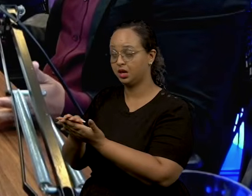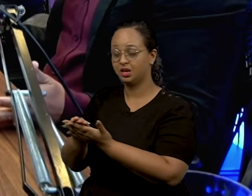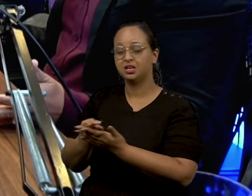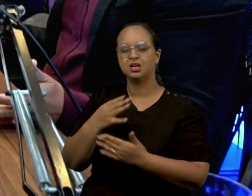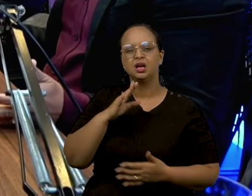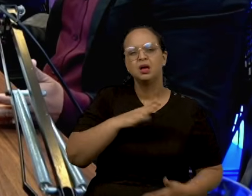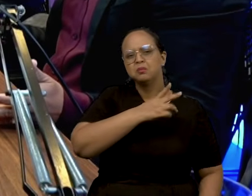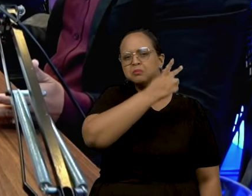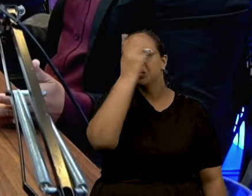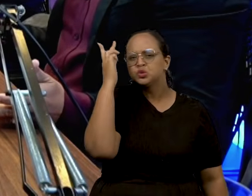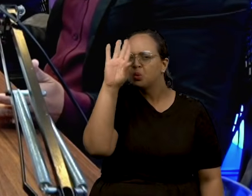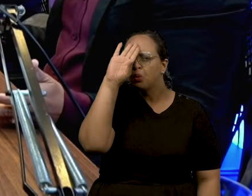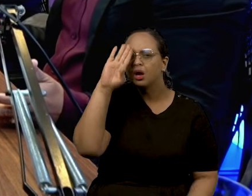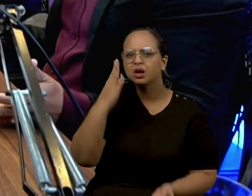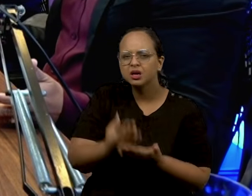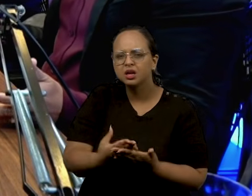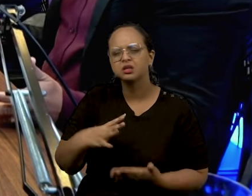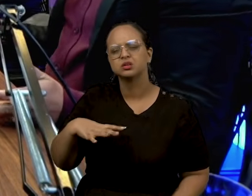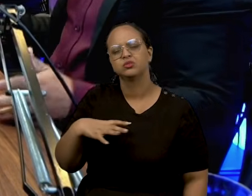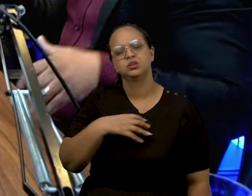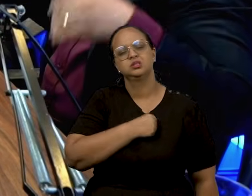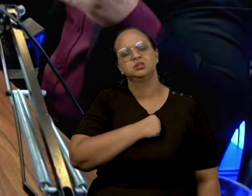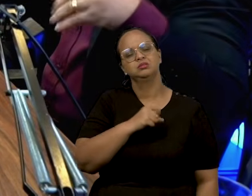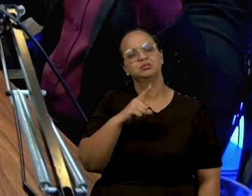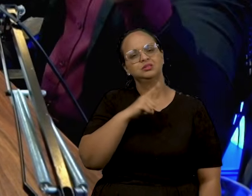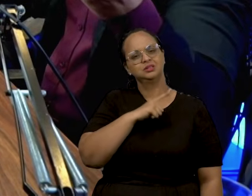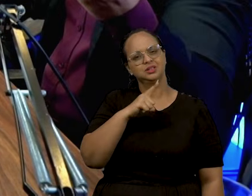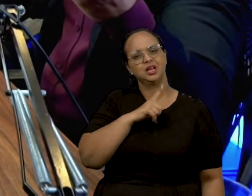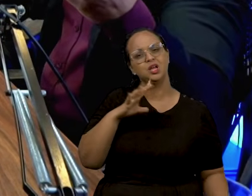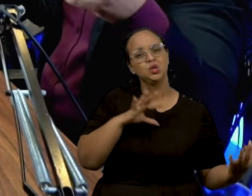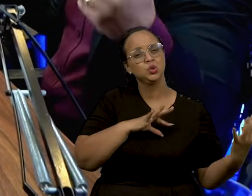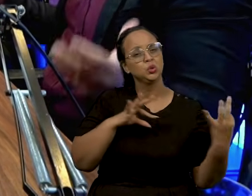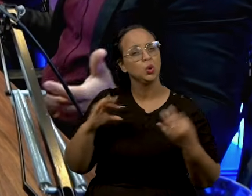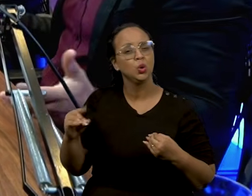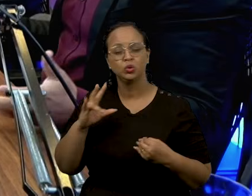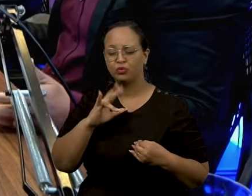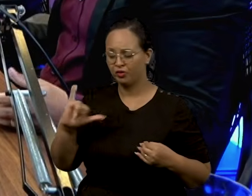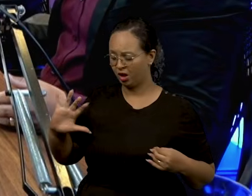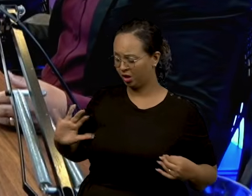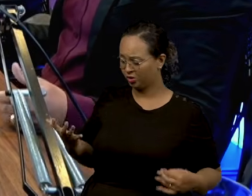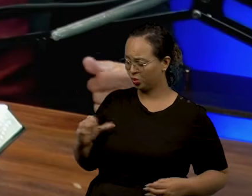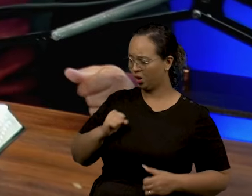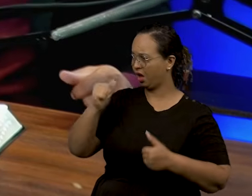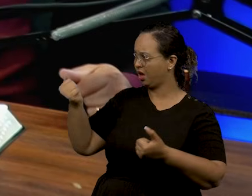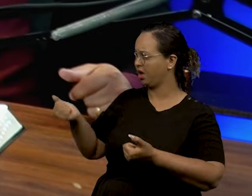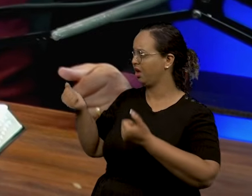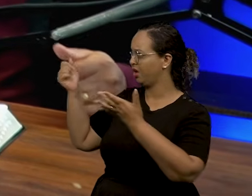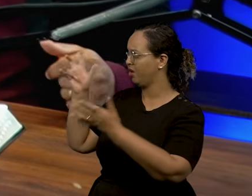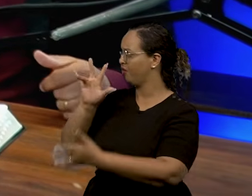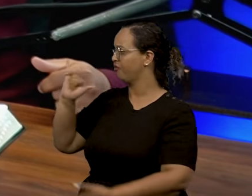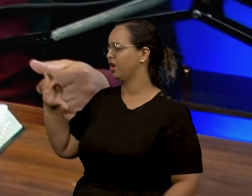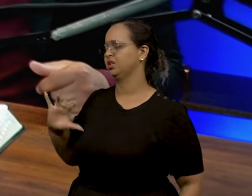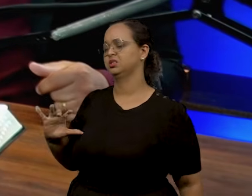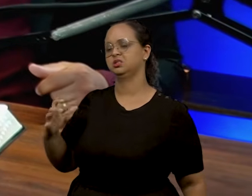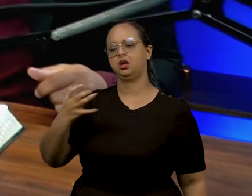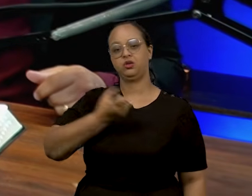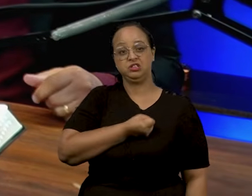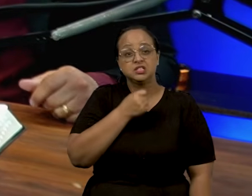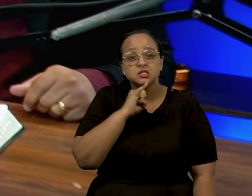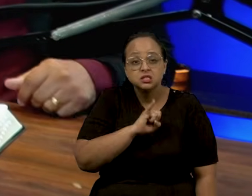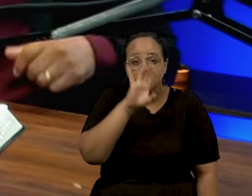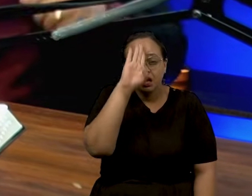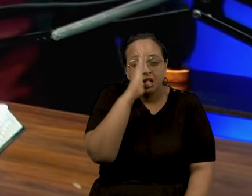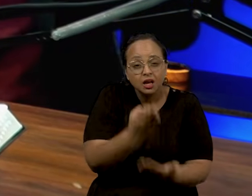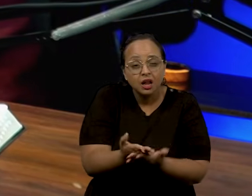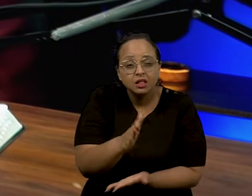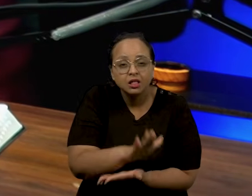está salvo, será salvo. Todo aquele que invocar o nome do Senhor será salvo. Quem não crê já está condenado. Então,